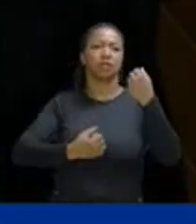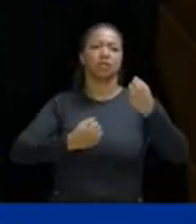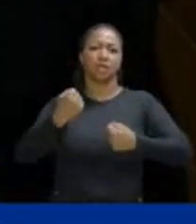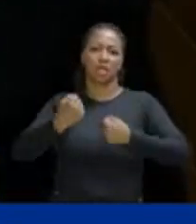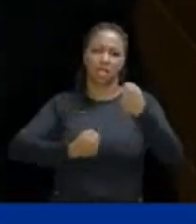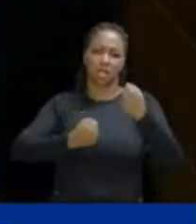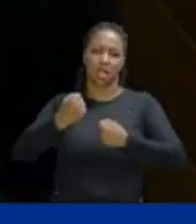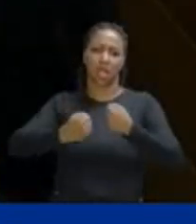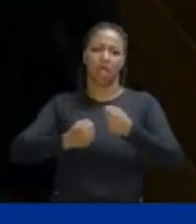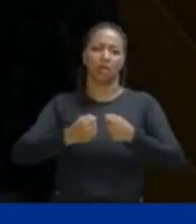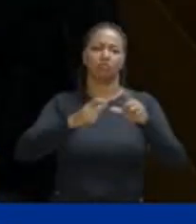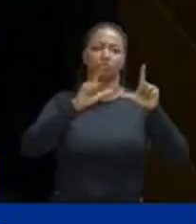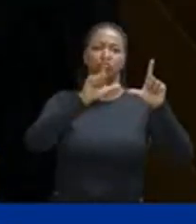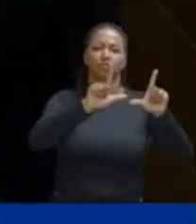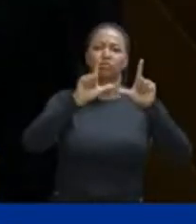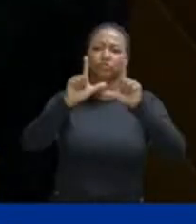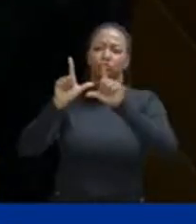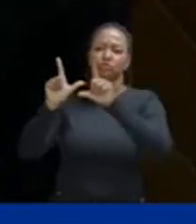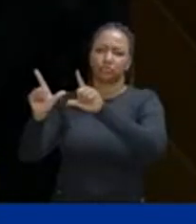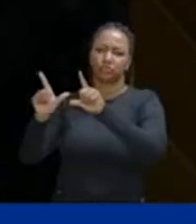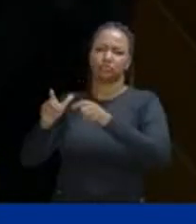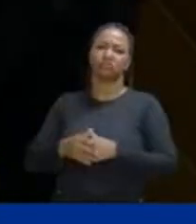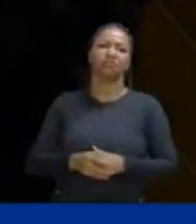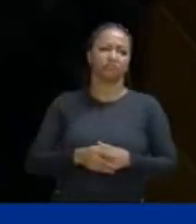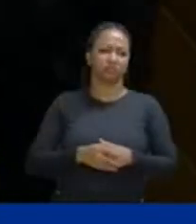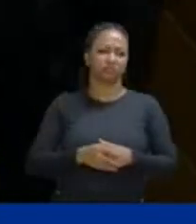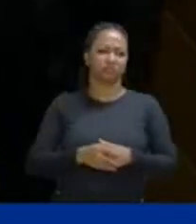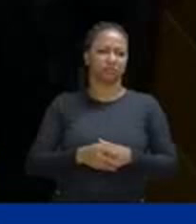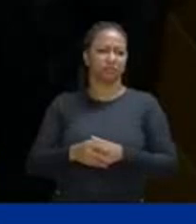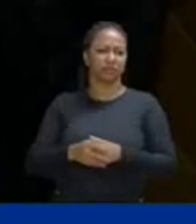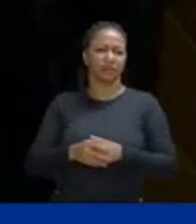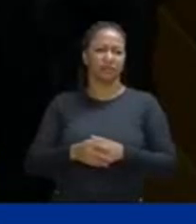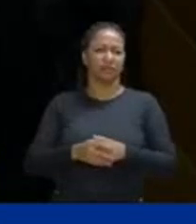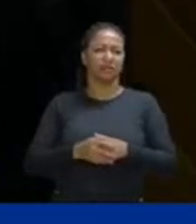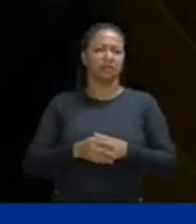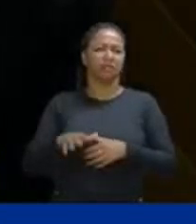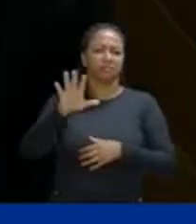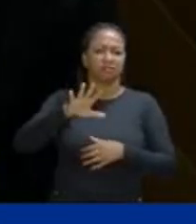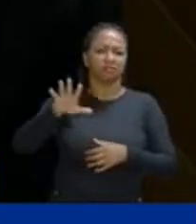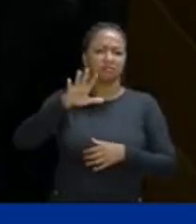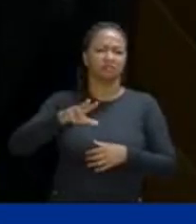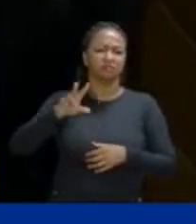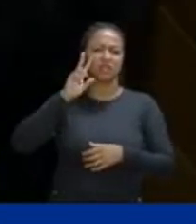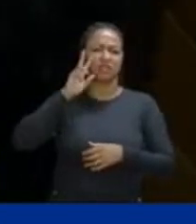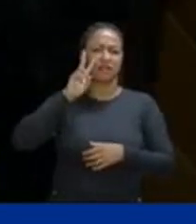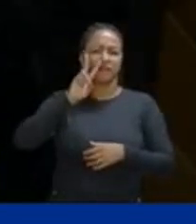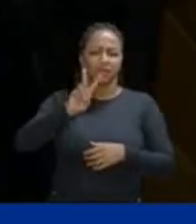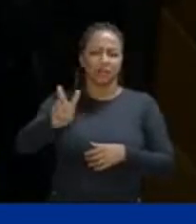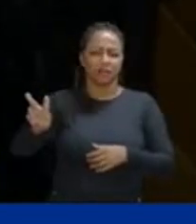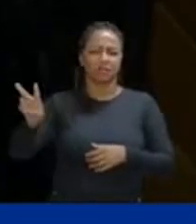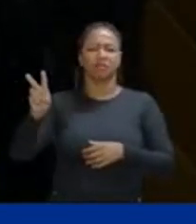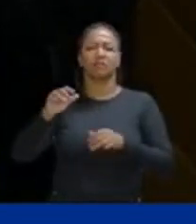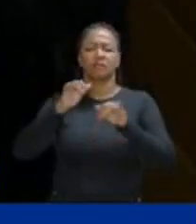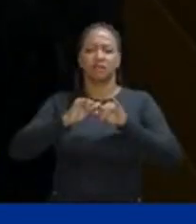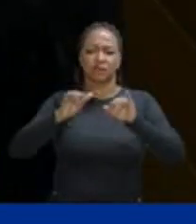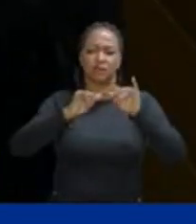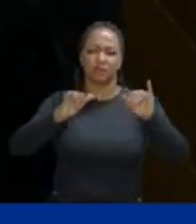fossem adesivados de forma a causar o efeito visual de outdoor, pela justa posição da